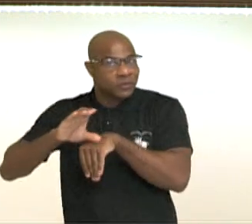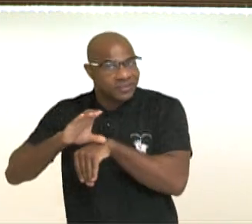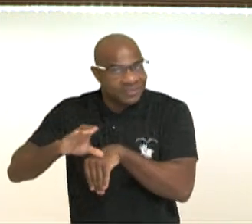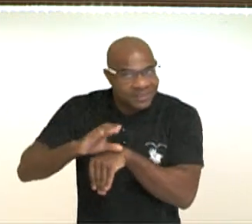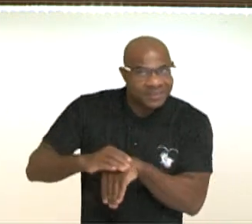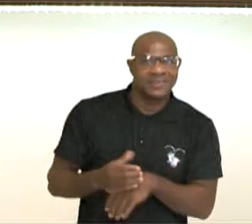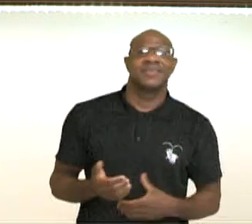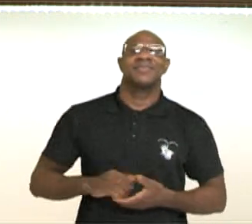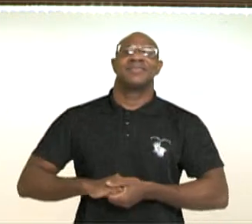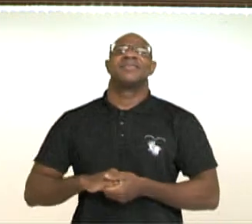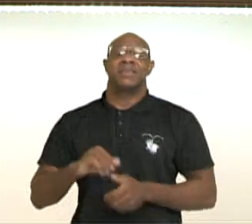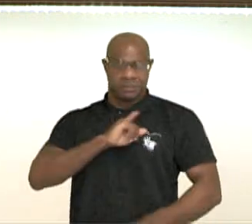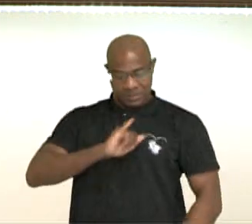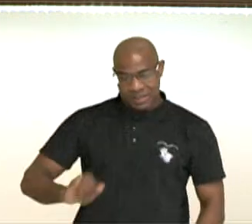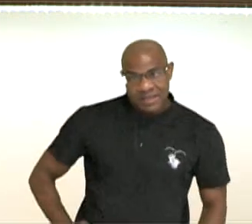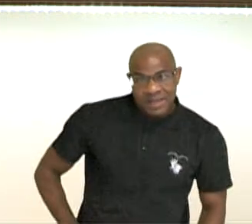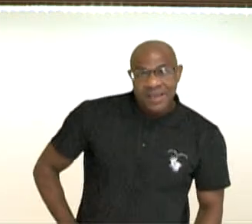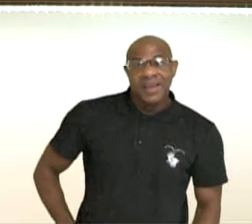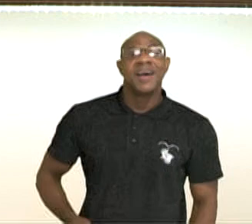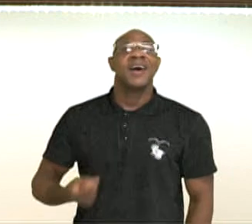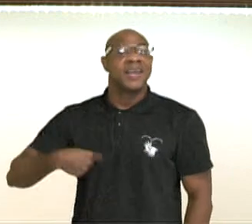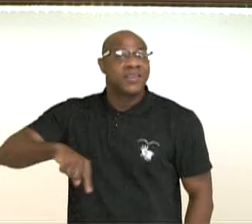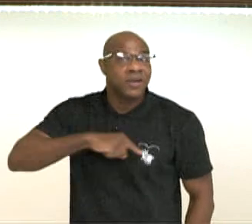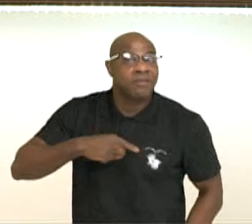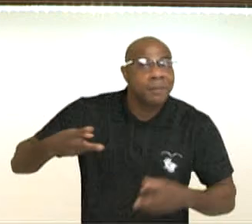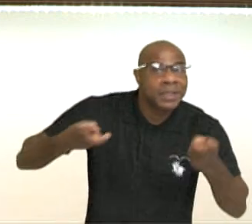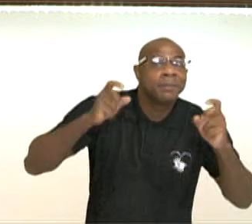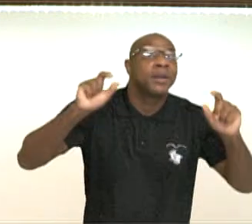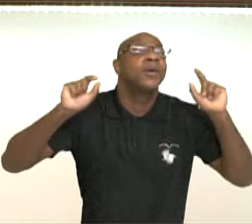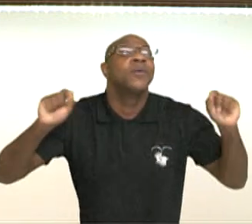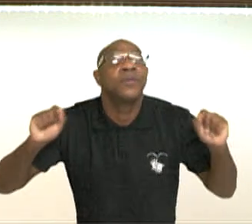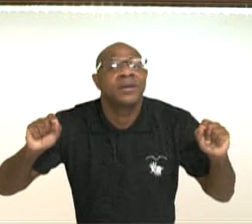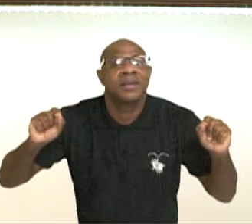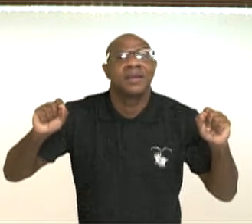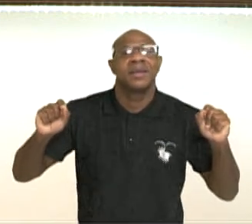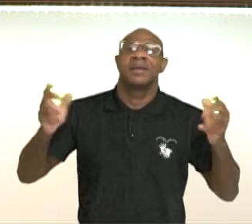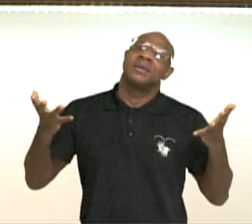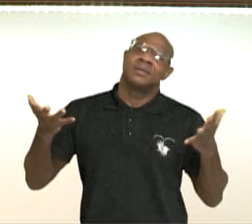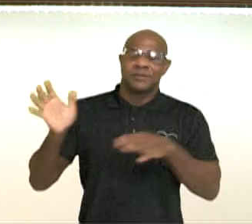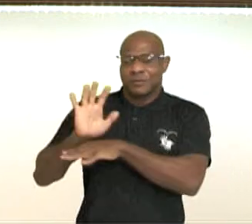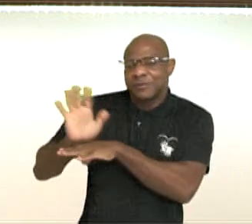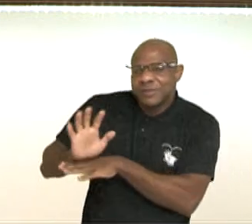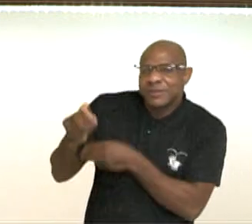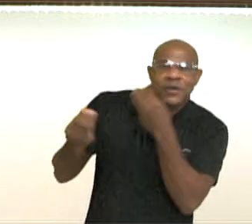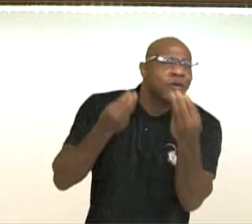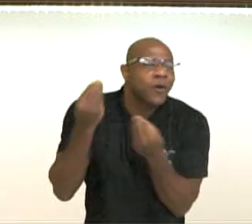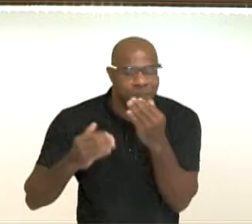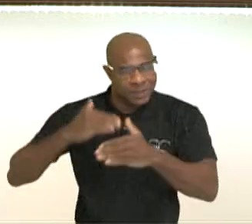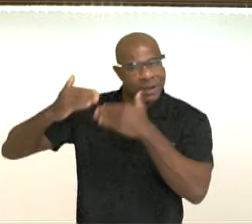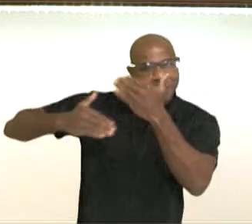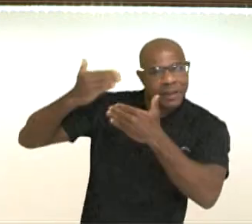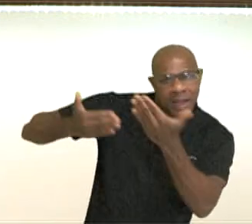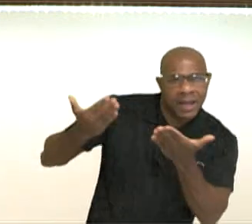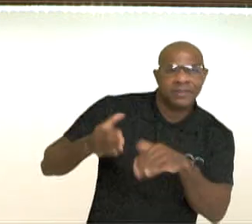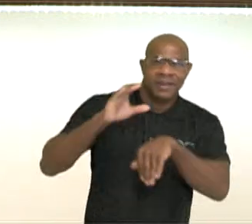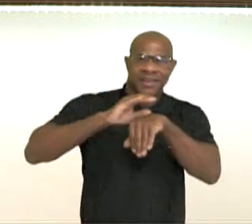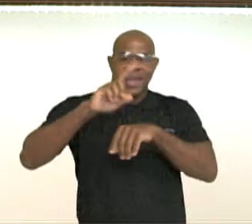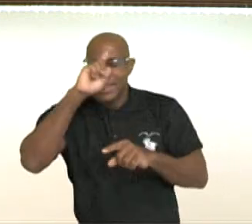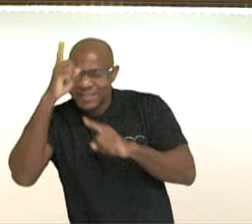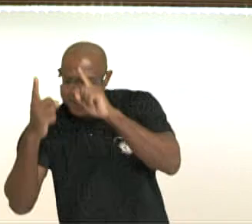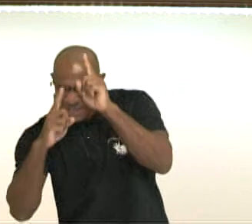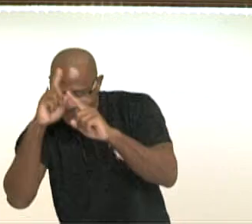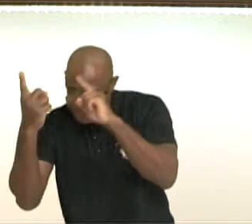Constituição Imperial e a gente vai ver especificamente nesse vídeo como é que foi elaborada, quais eram as ideias